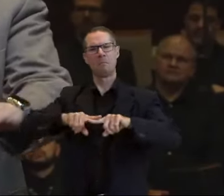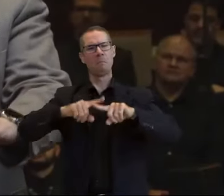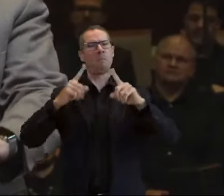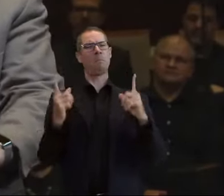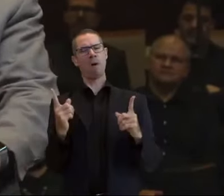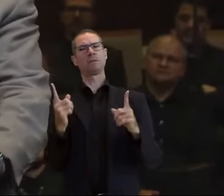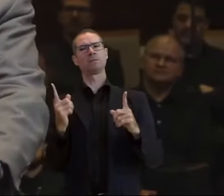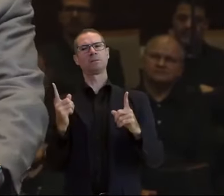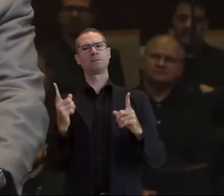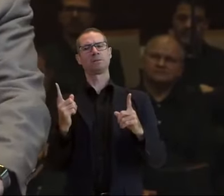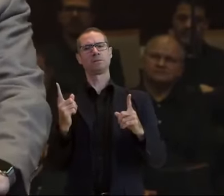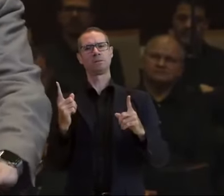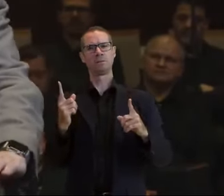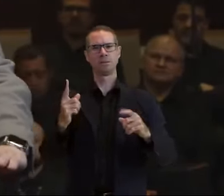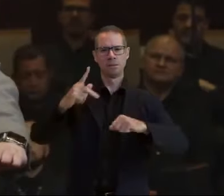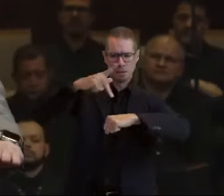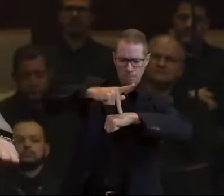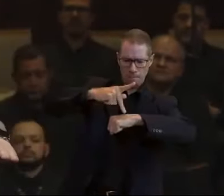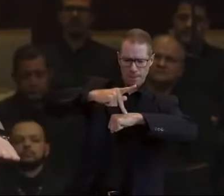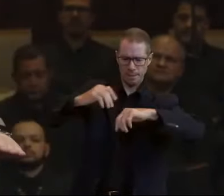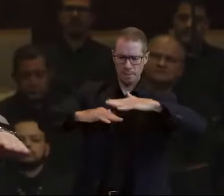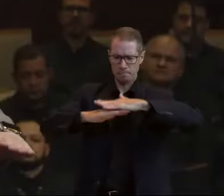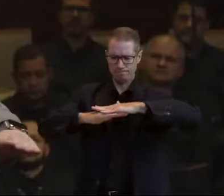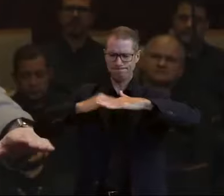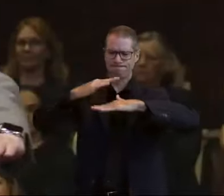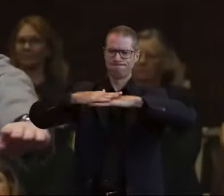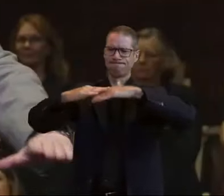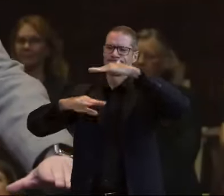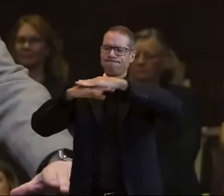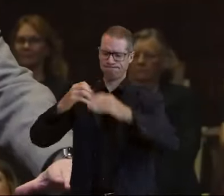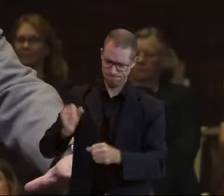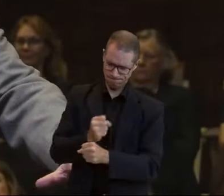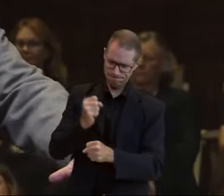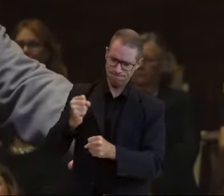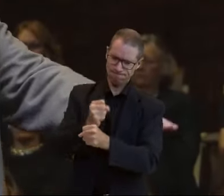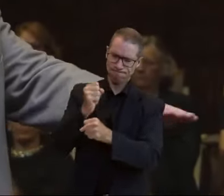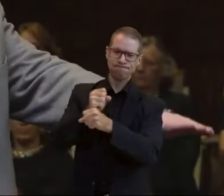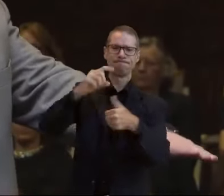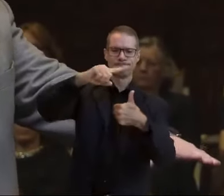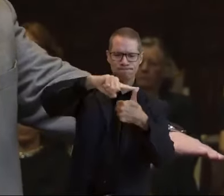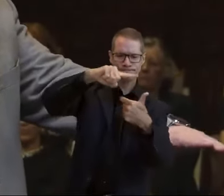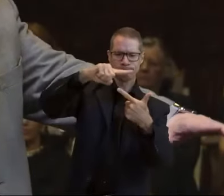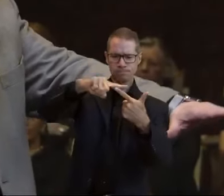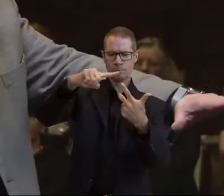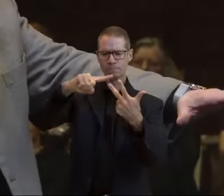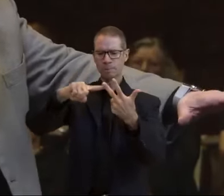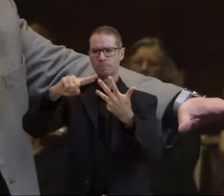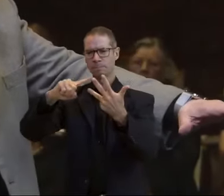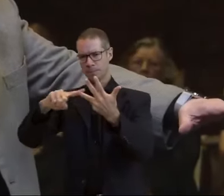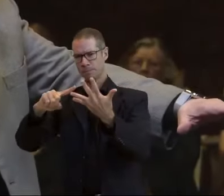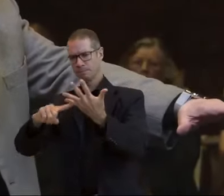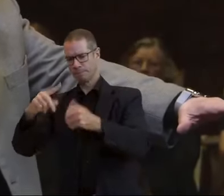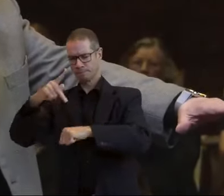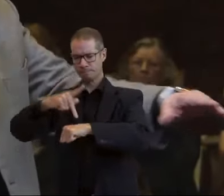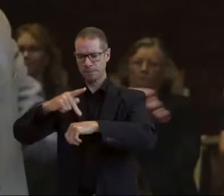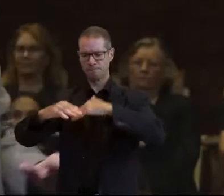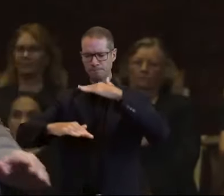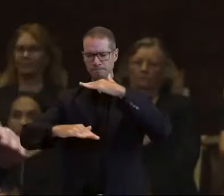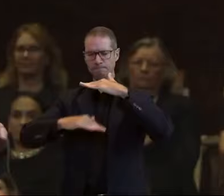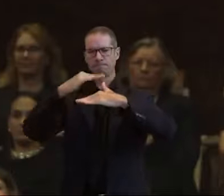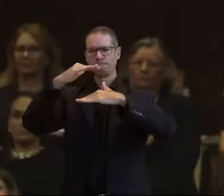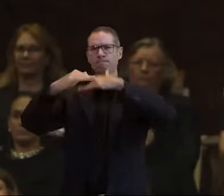Mas foi sendo colocado sobre esse alicerce uma pedra, outra pedra, outra pedra,